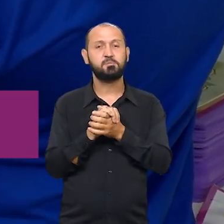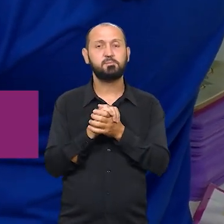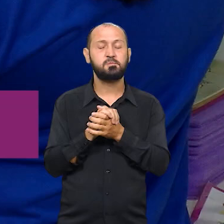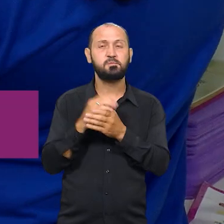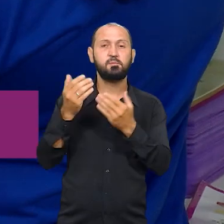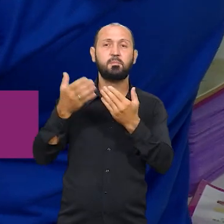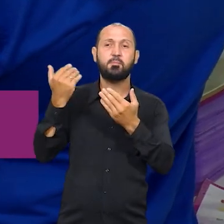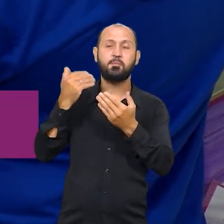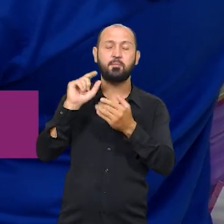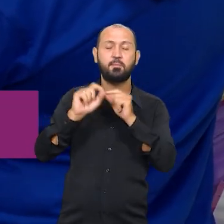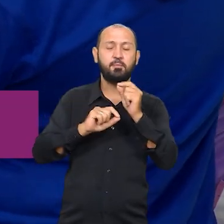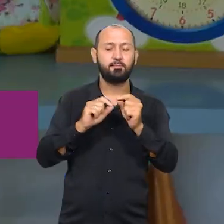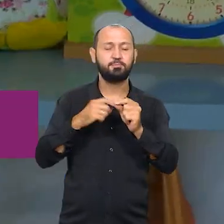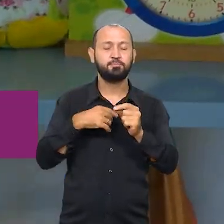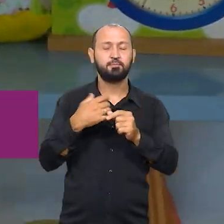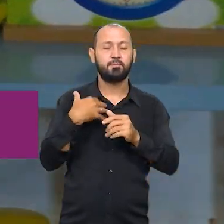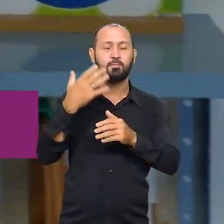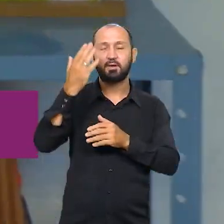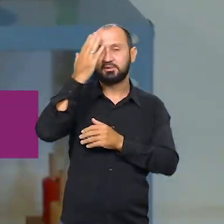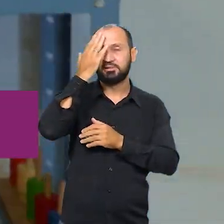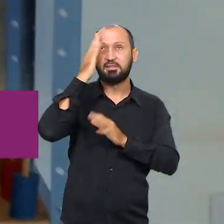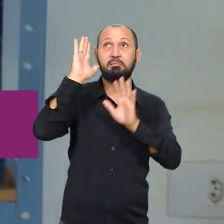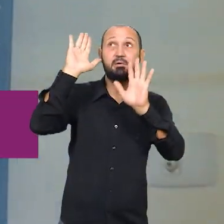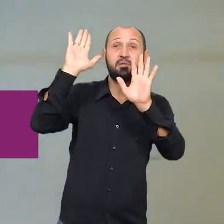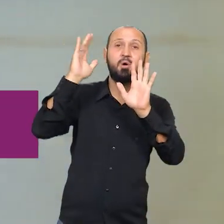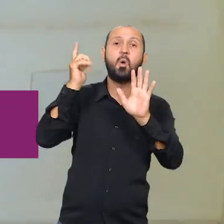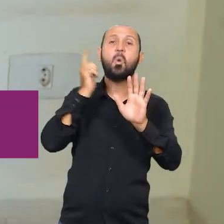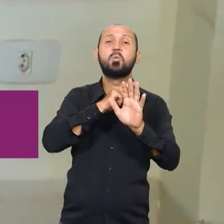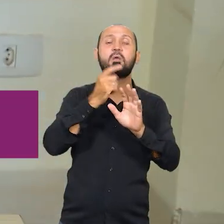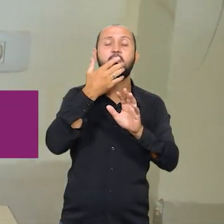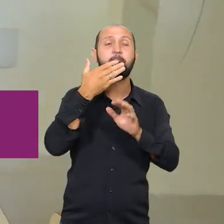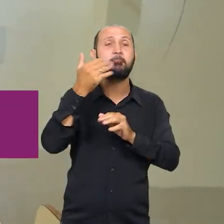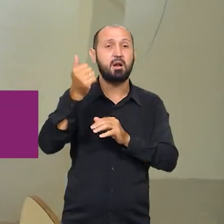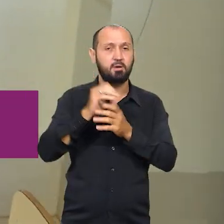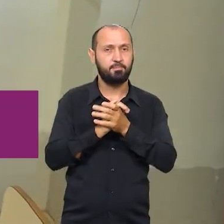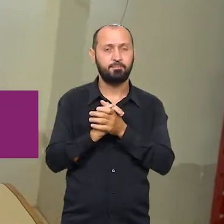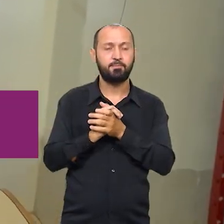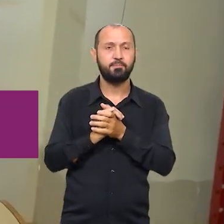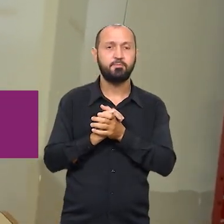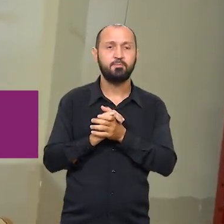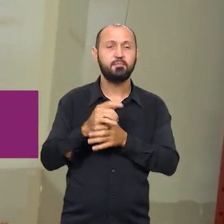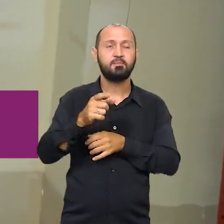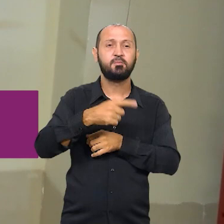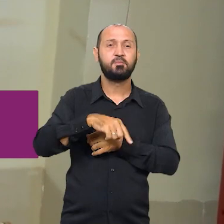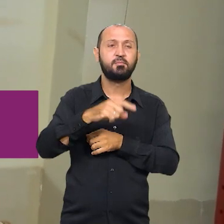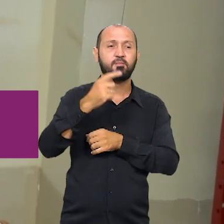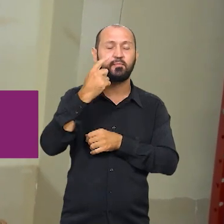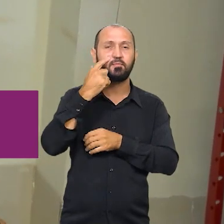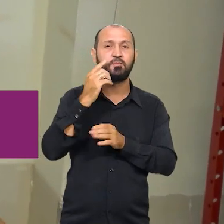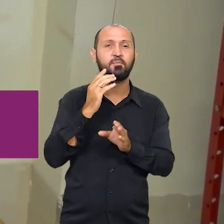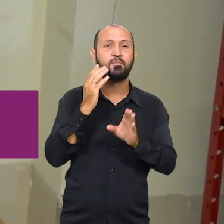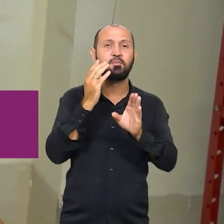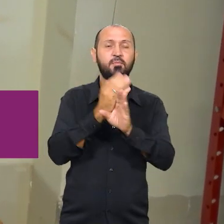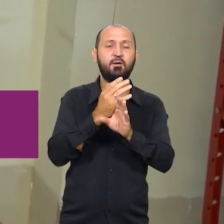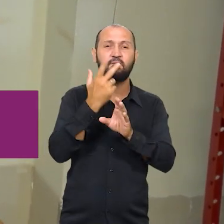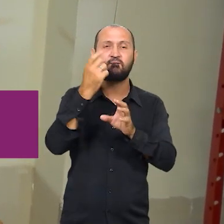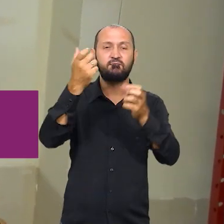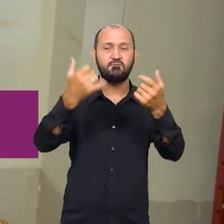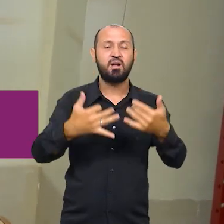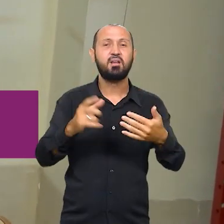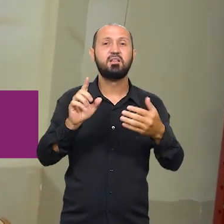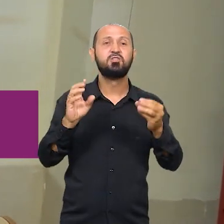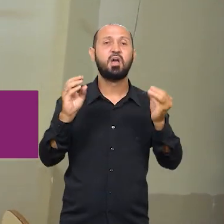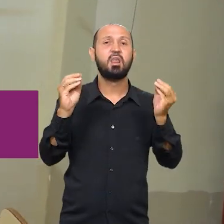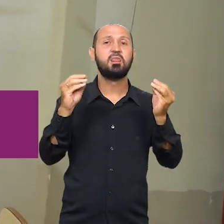acontece? E que acontecia, né? Porque agora, graças a Deus, as coisas estão um pouco melhor. Essas pessoas iam e eram diagnosticadas